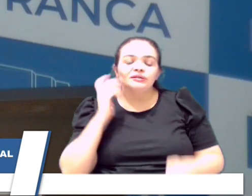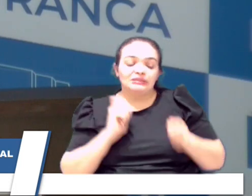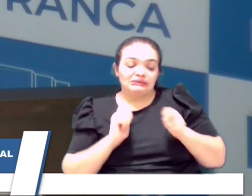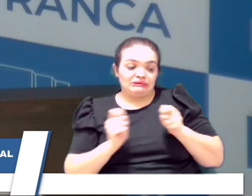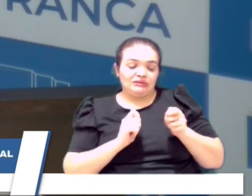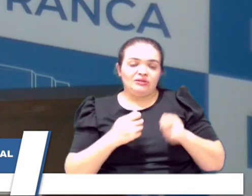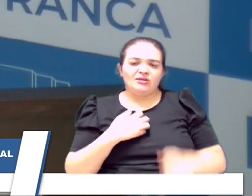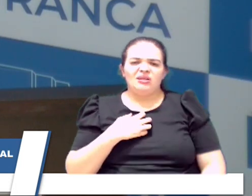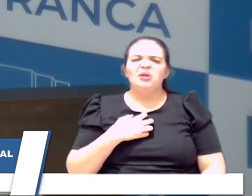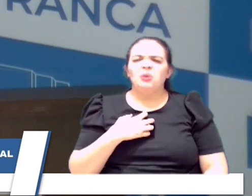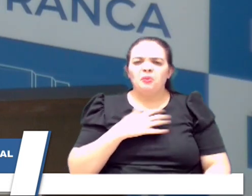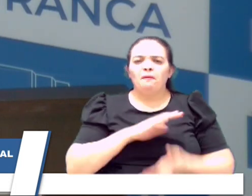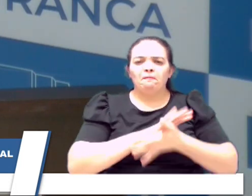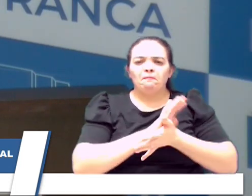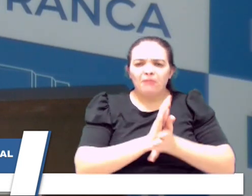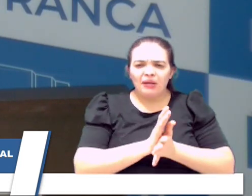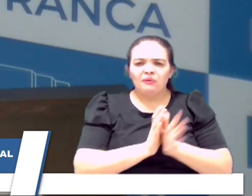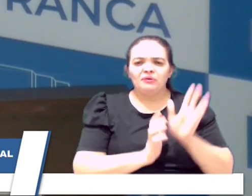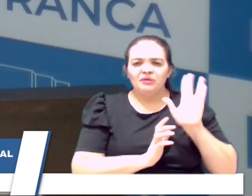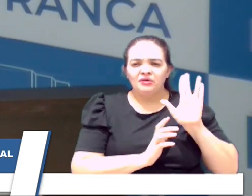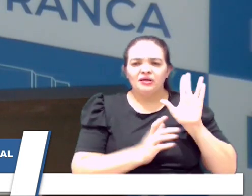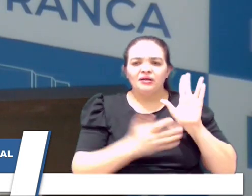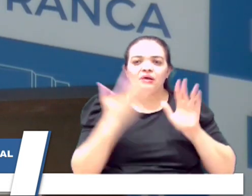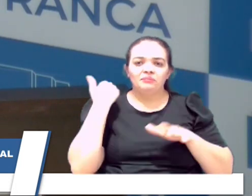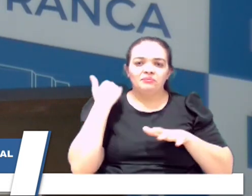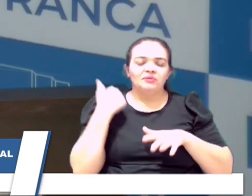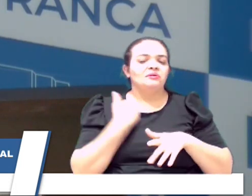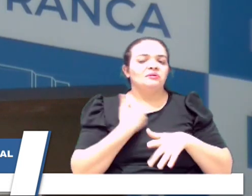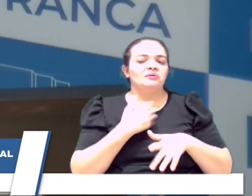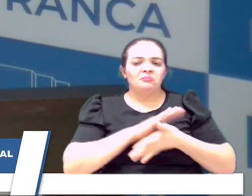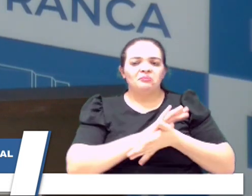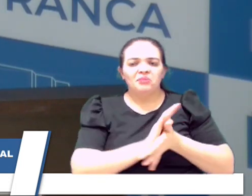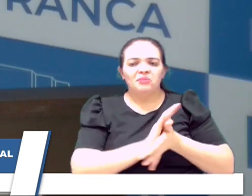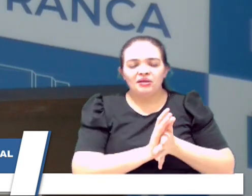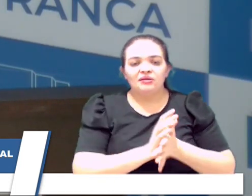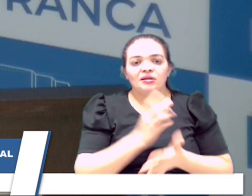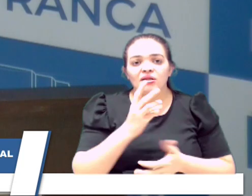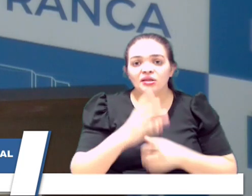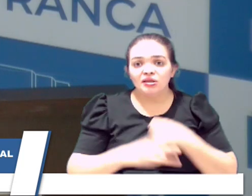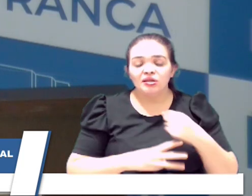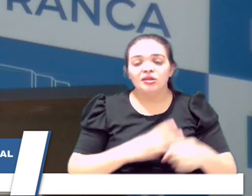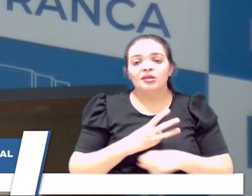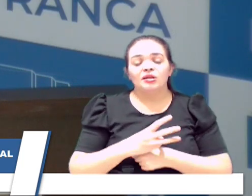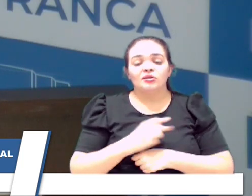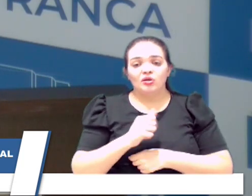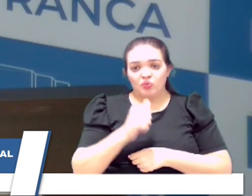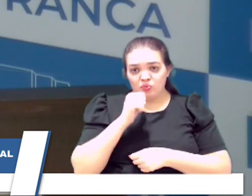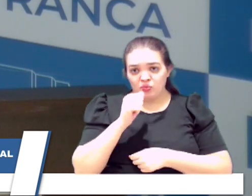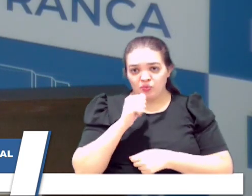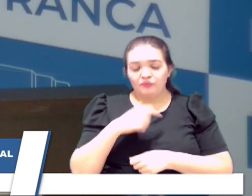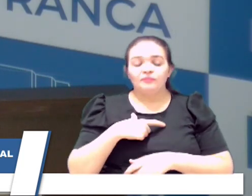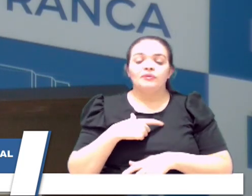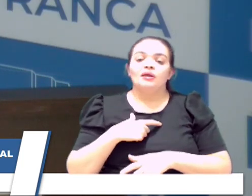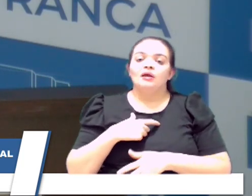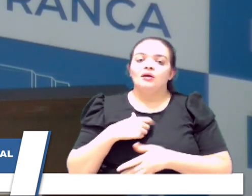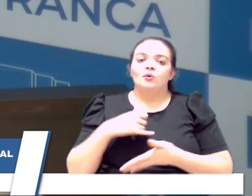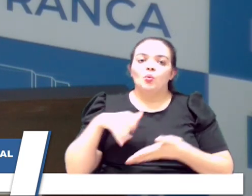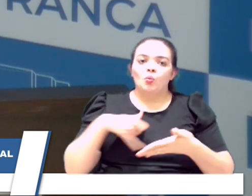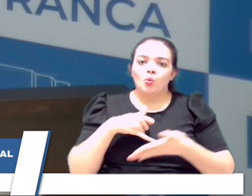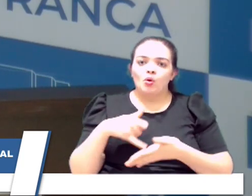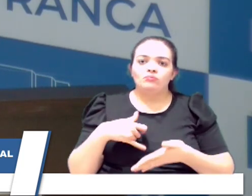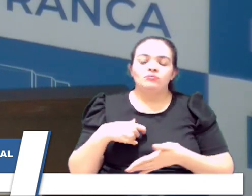tinha preconceito com cannabis, de verdade. Faz 3 anos que eu tomo. Aí eu comecei a tomar, aí eu não levei a sério,